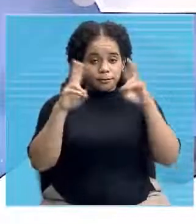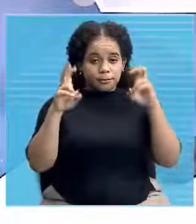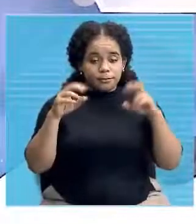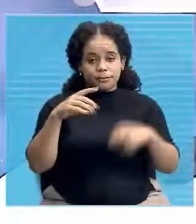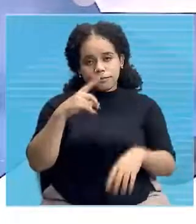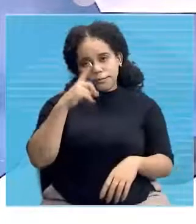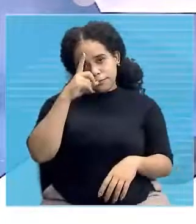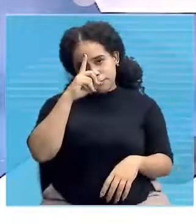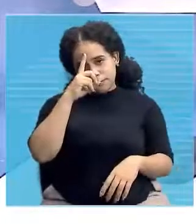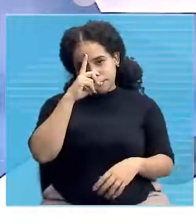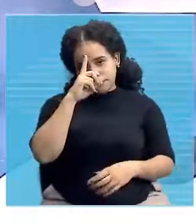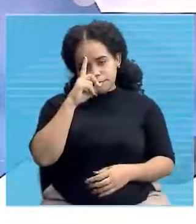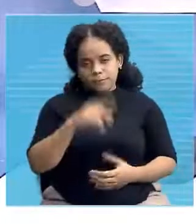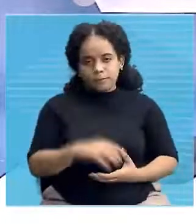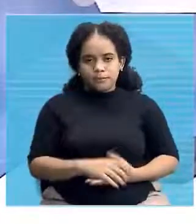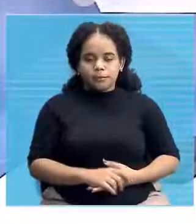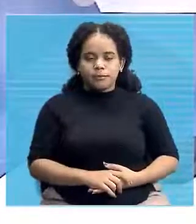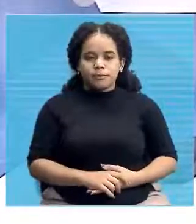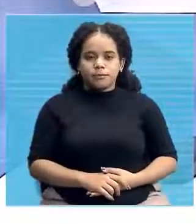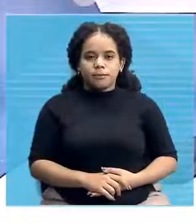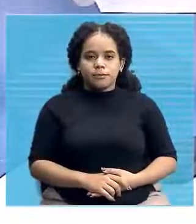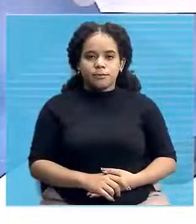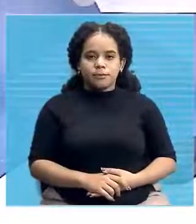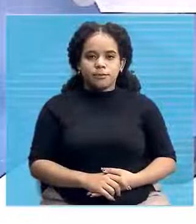dias. Paulo Vitor,